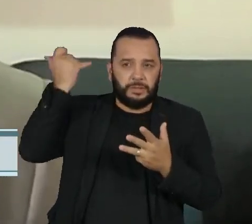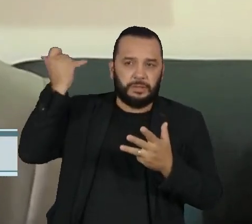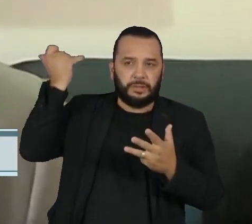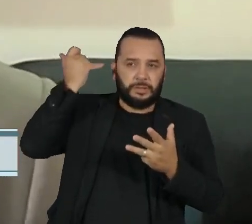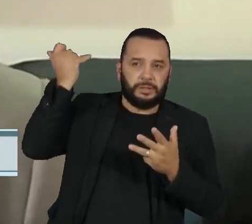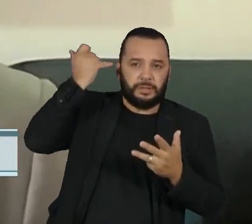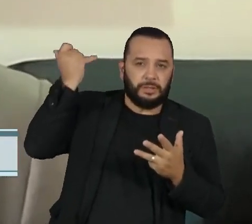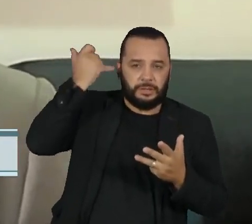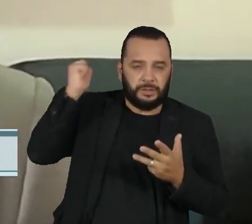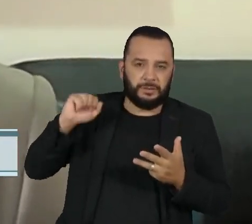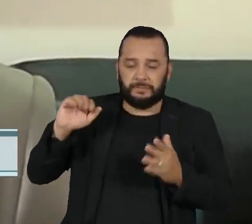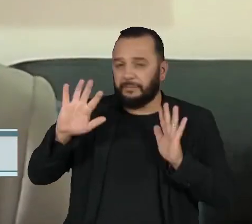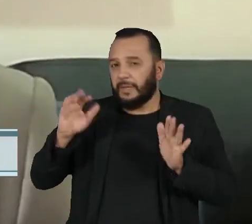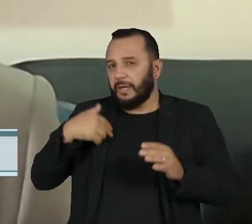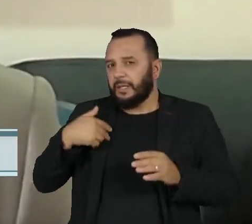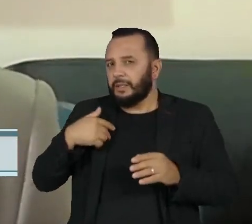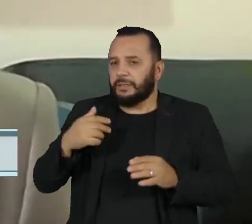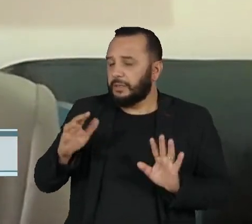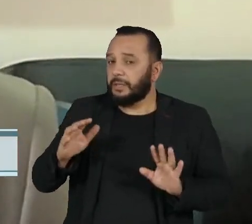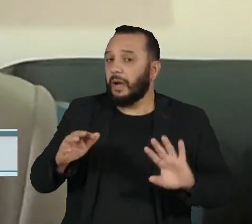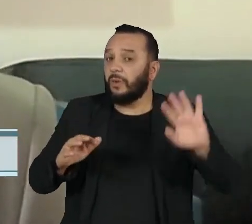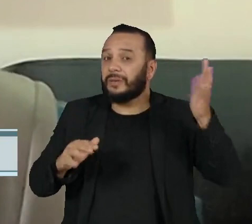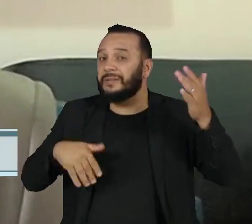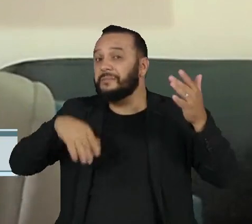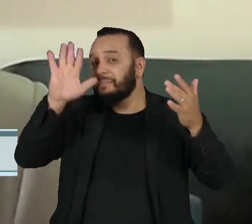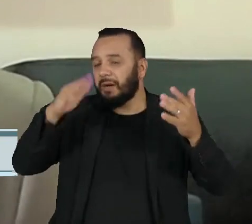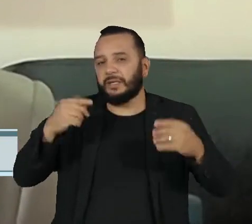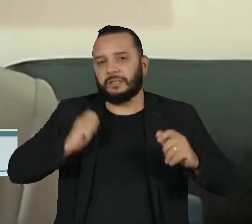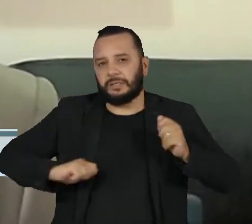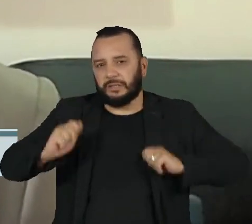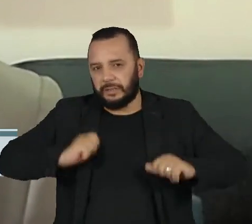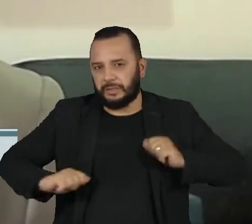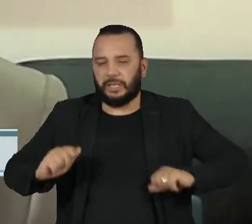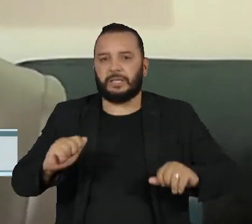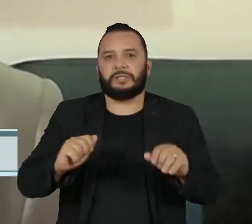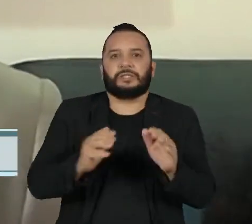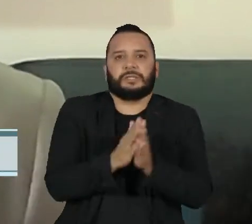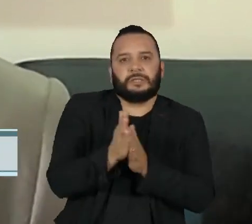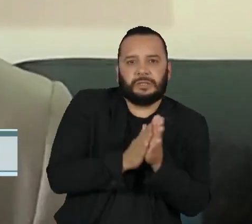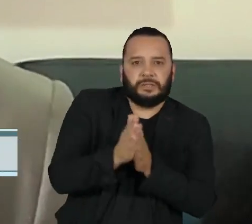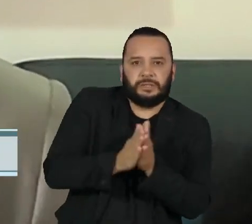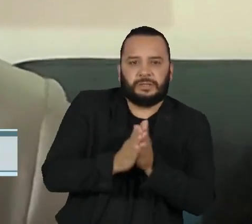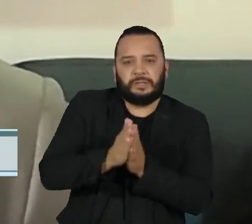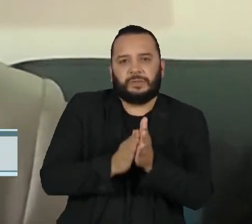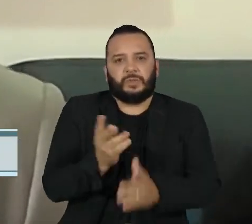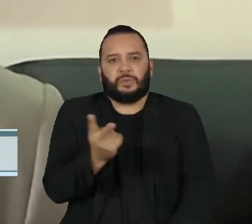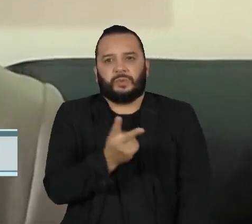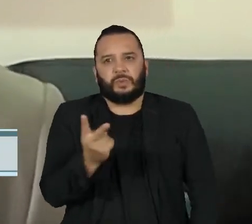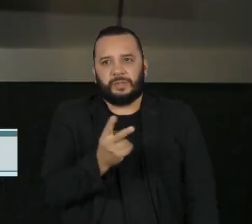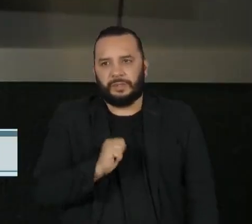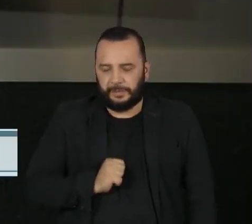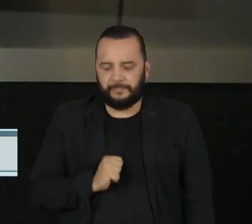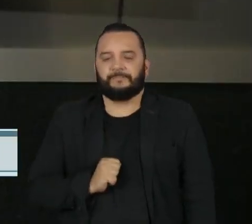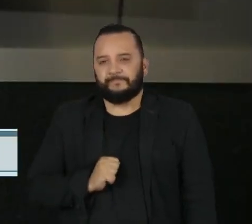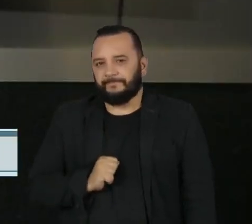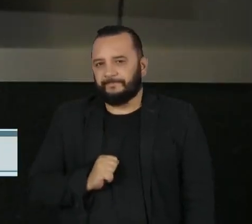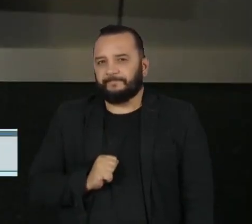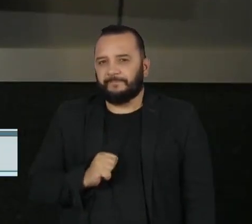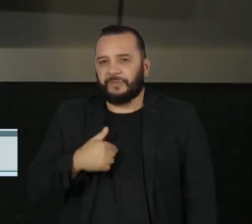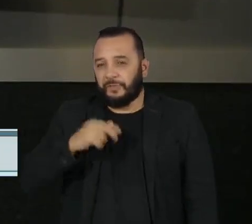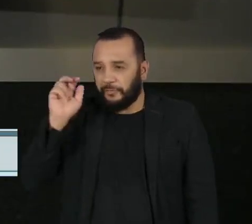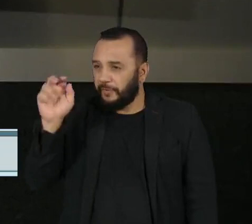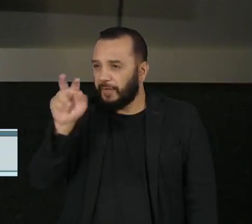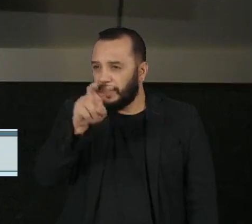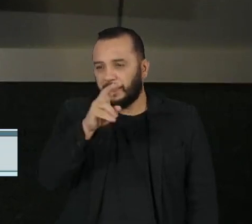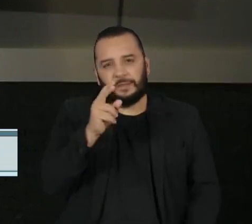quadros mais comuns são os quadros de depressão e ansiedade. Então, nesses quadros, o que nós vemos, né, com frequência, como no caso